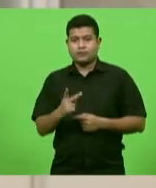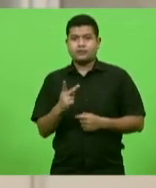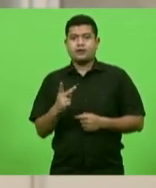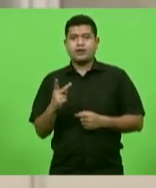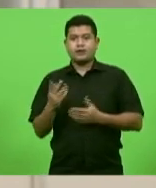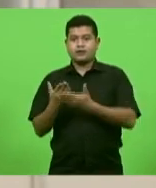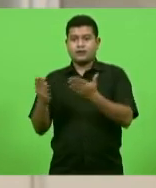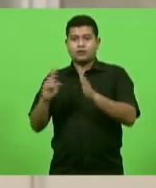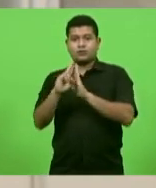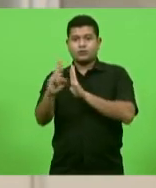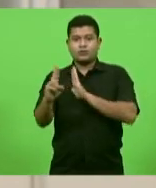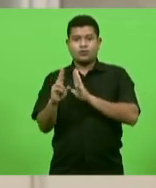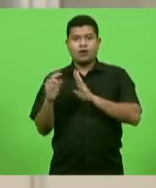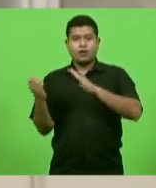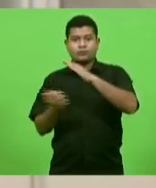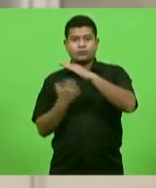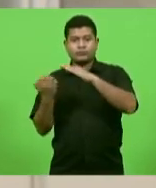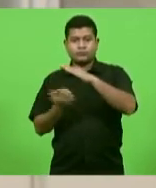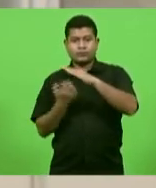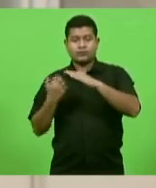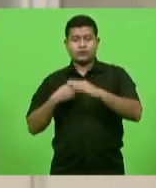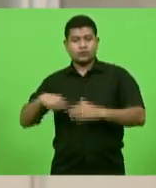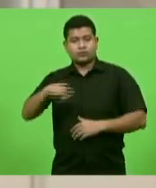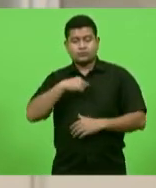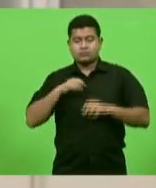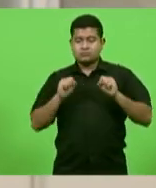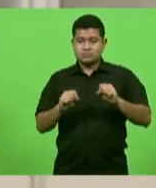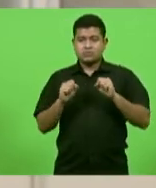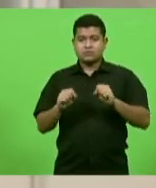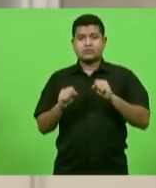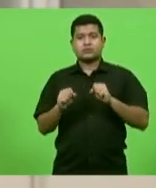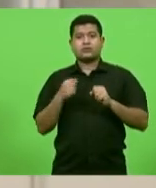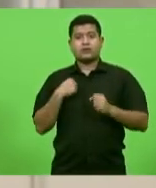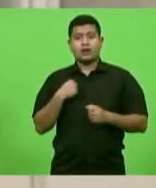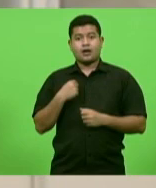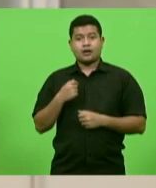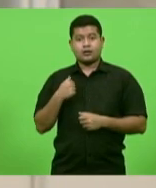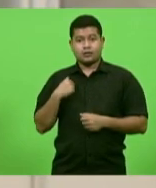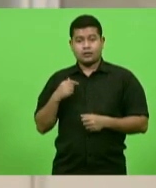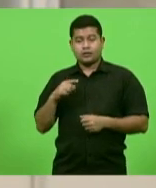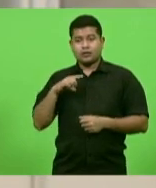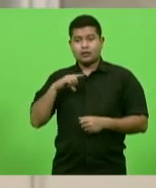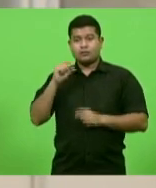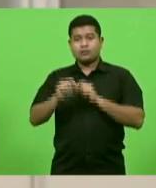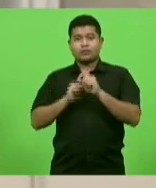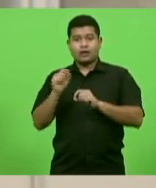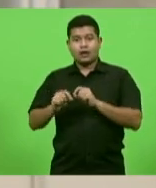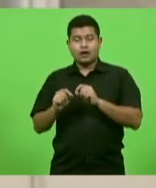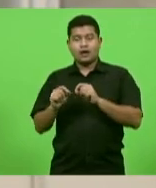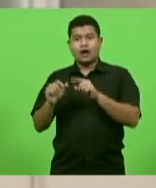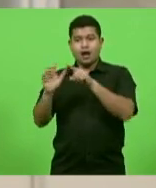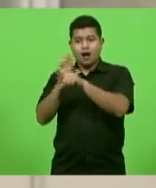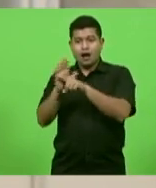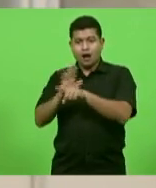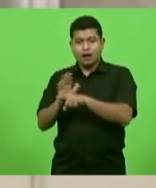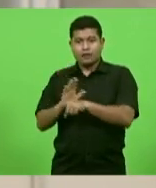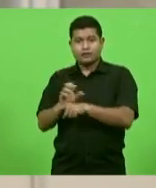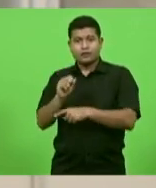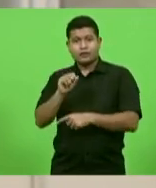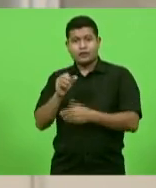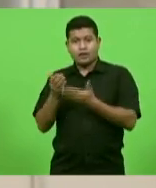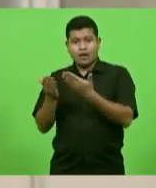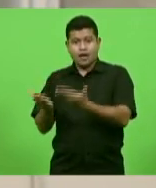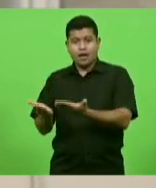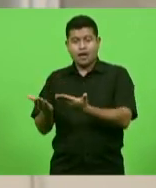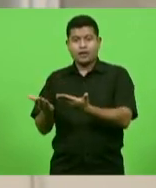o nome do fornecedor nós poderíamos até ter feito no levantamento prévio sobre a